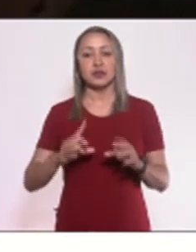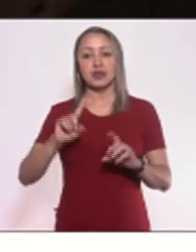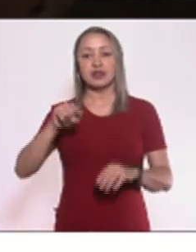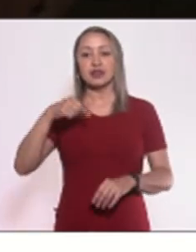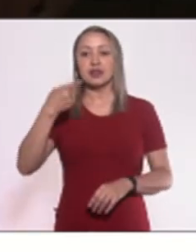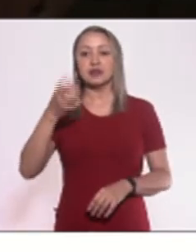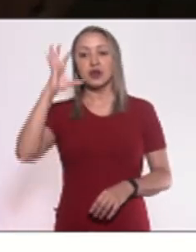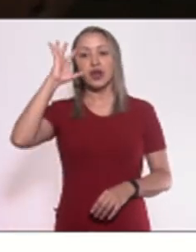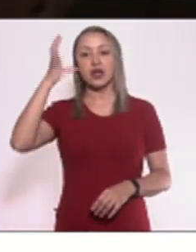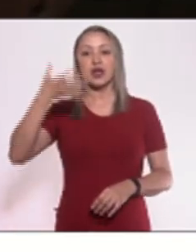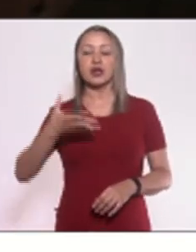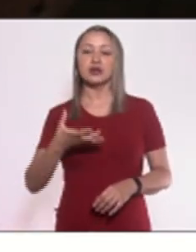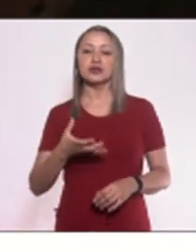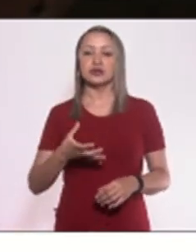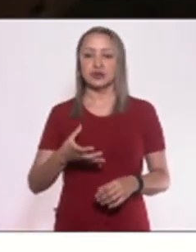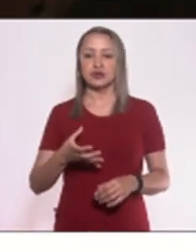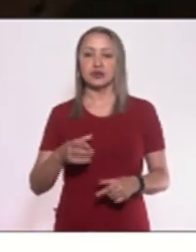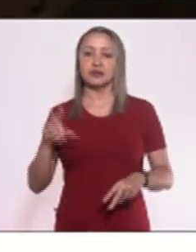efetuar a prisão.